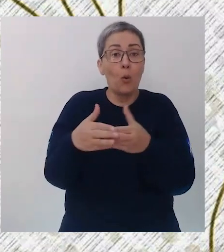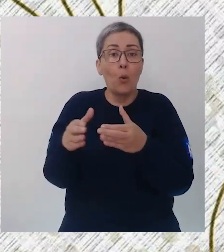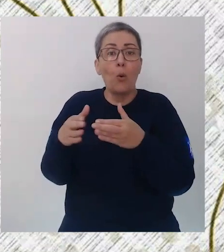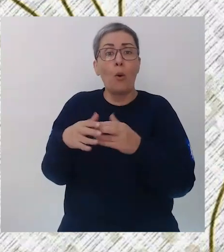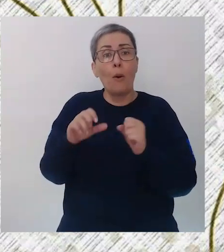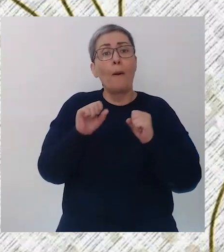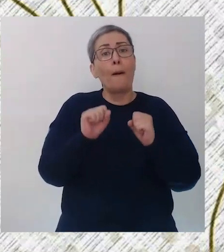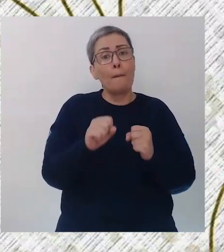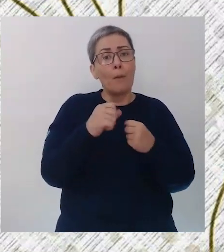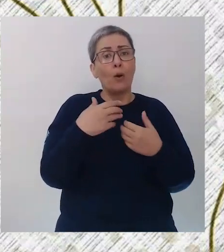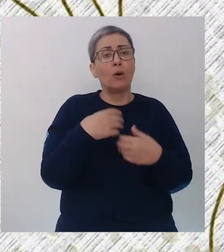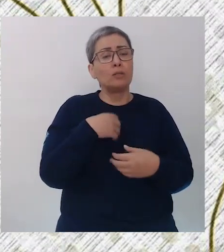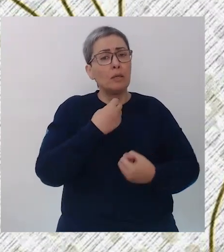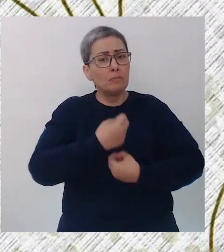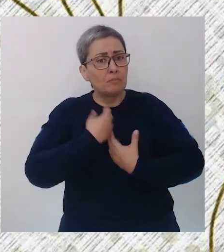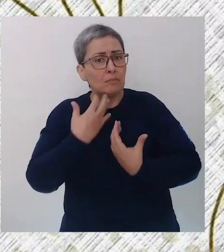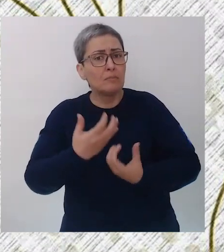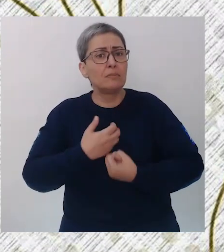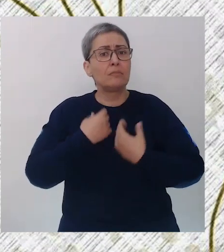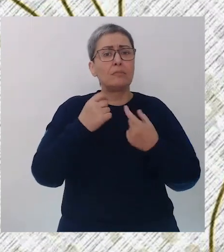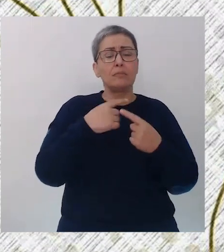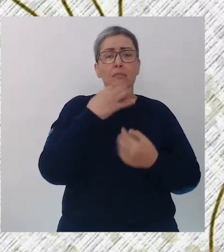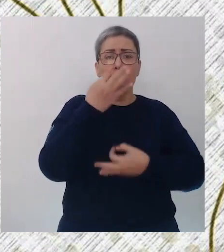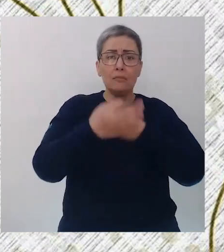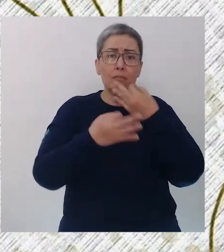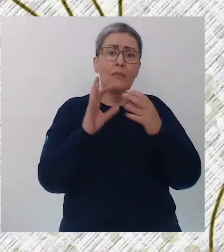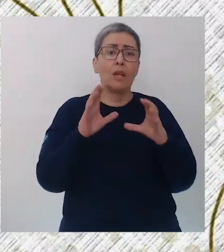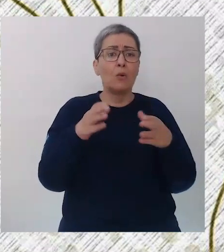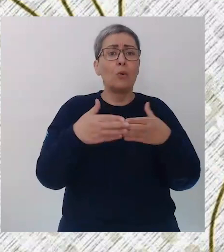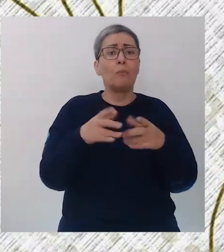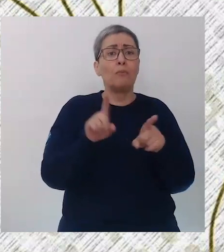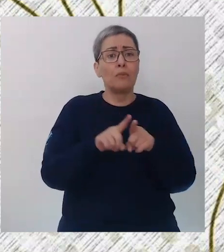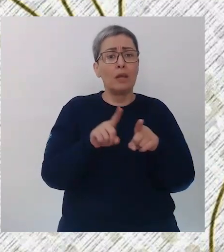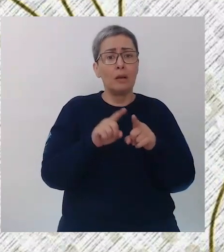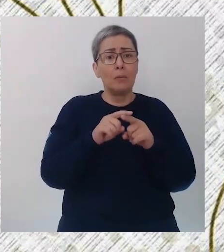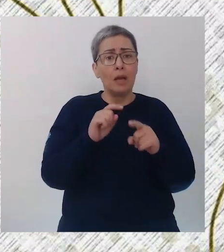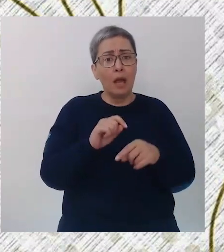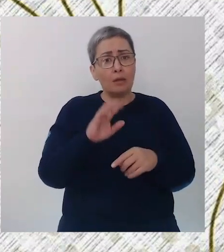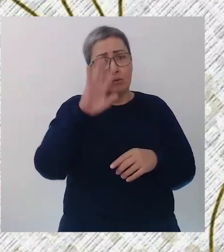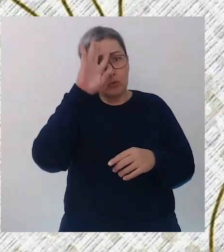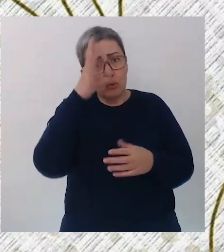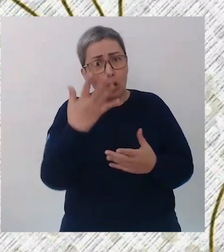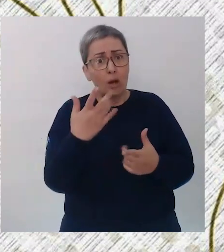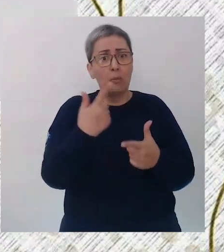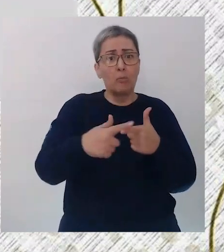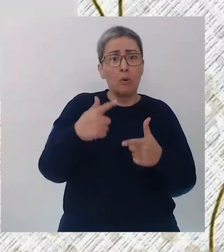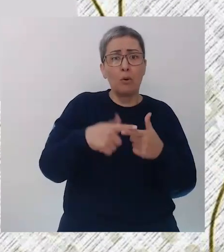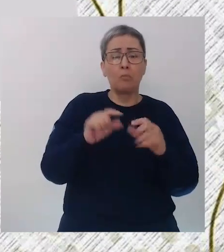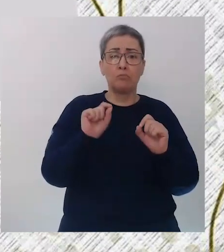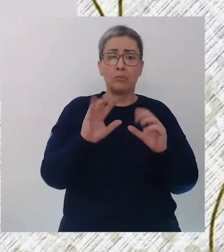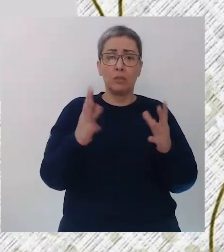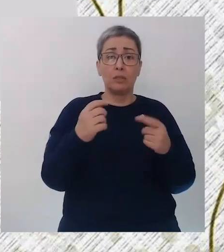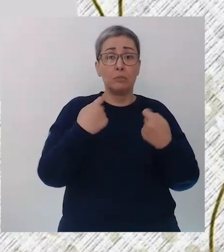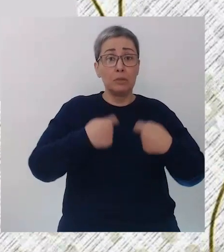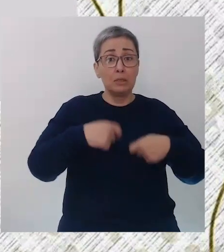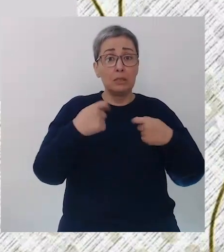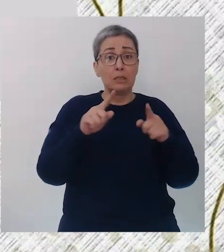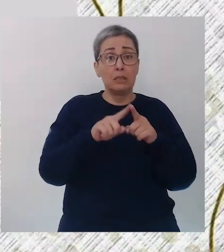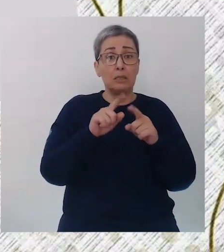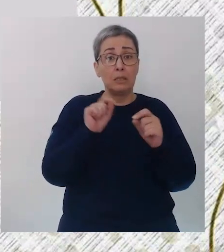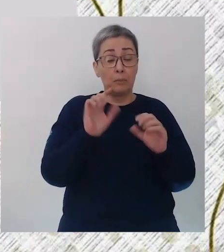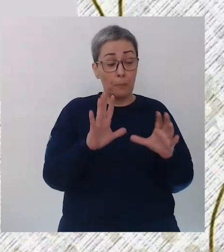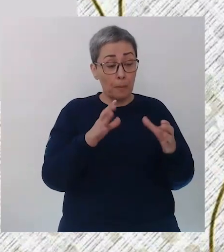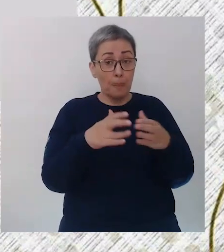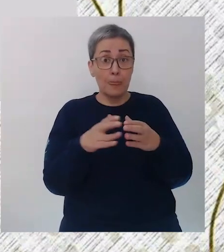gente possa dizer o que a gente pensa, né? E em grupo também encontrar soluções para alguns problemas. É necessário também que esses